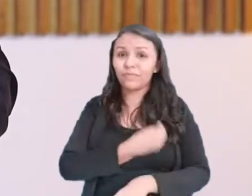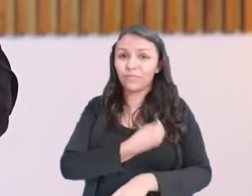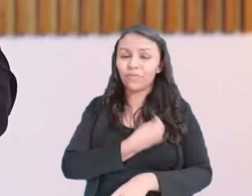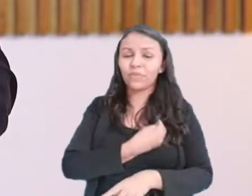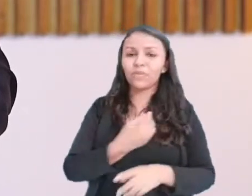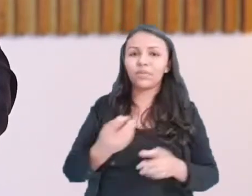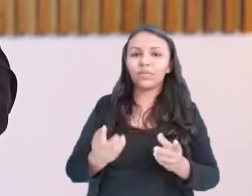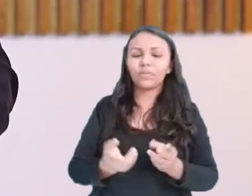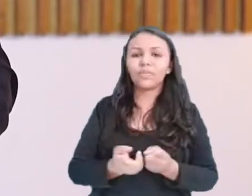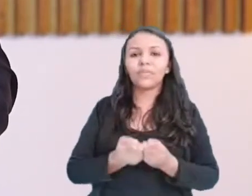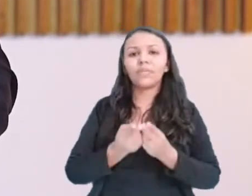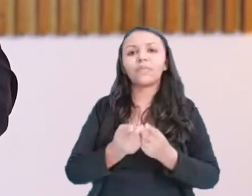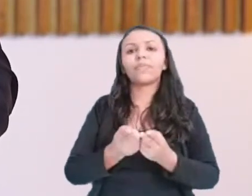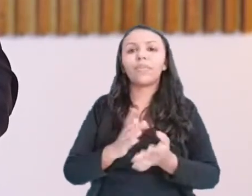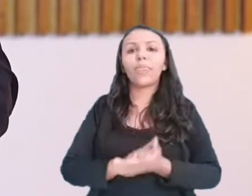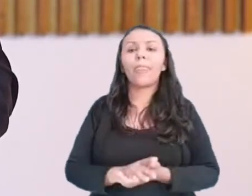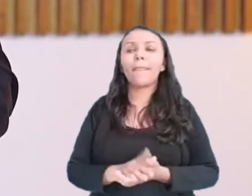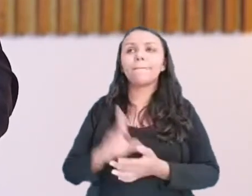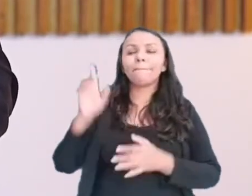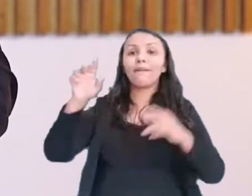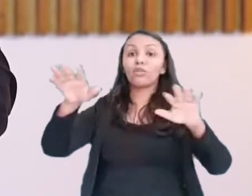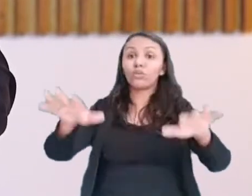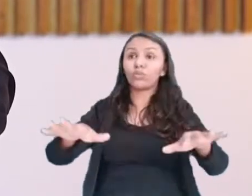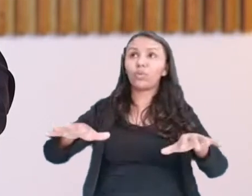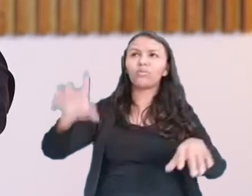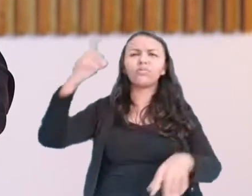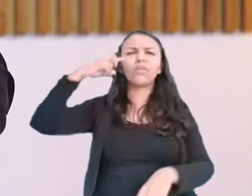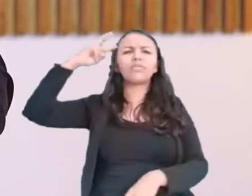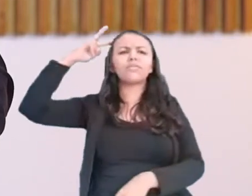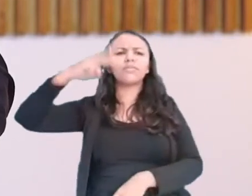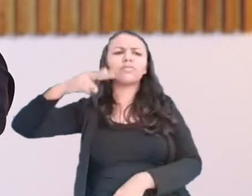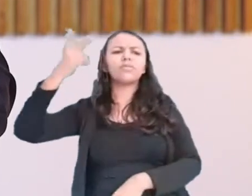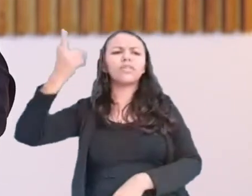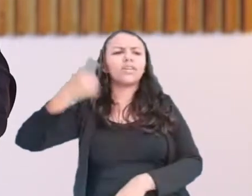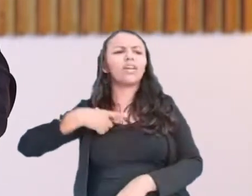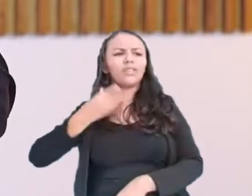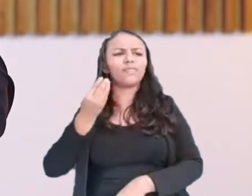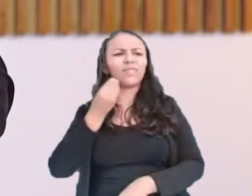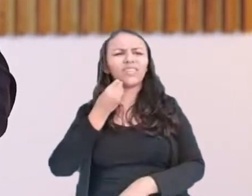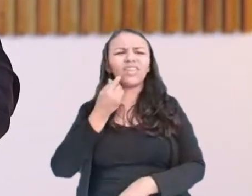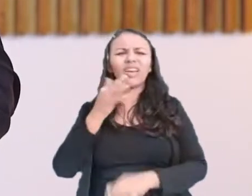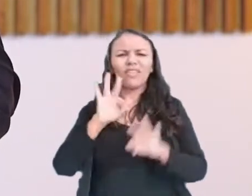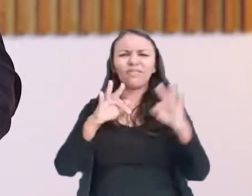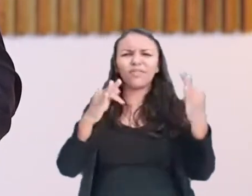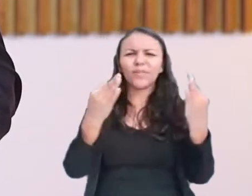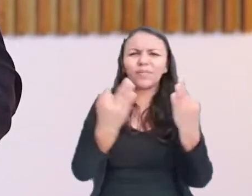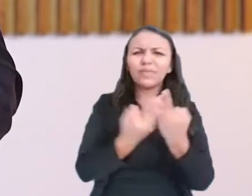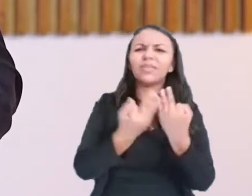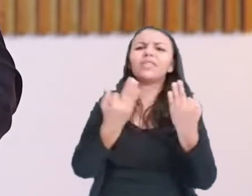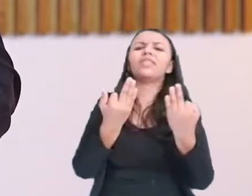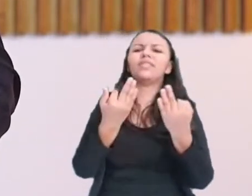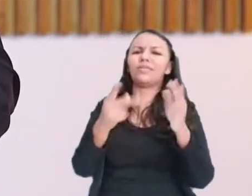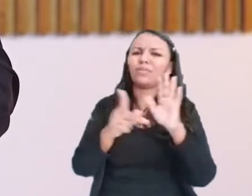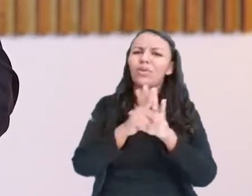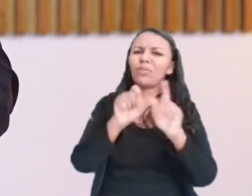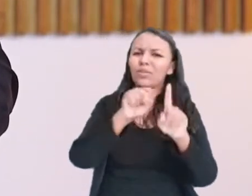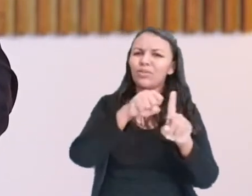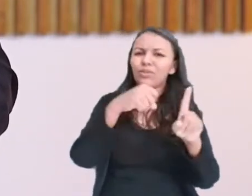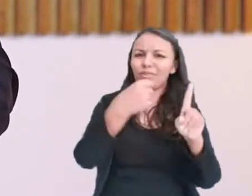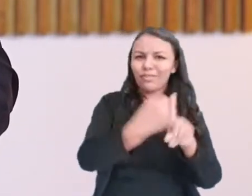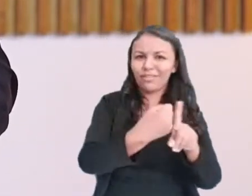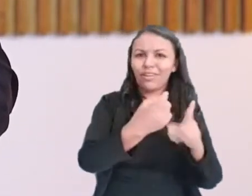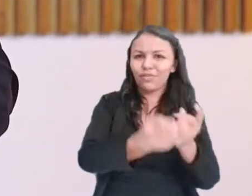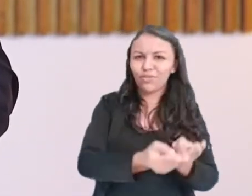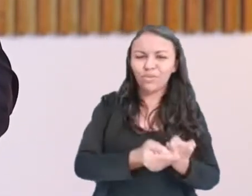começou agora a trabalhar para que a sociedade e as famílias dos dias de Noé tivessem como